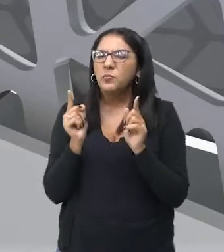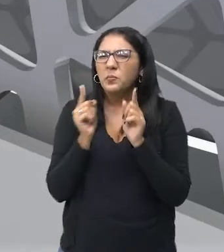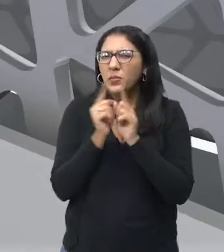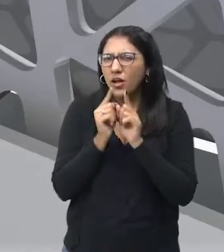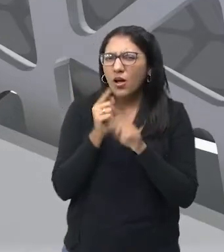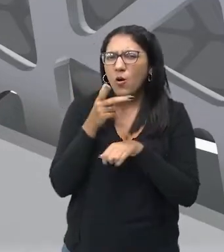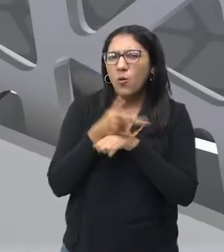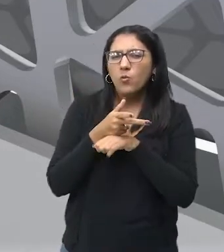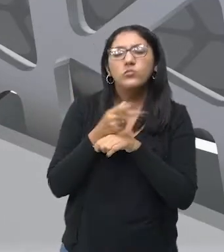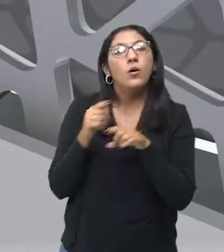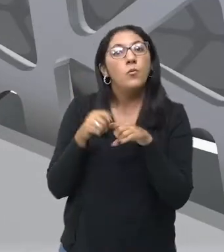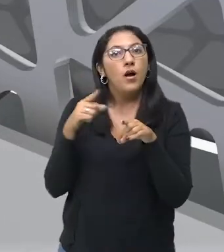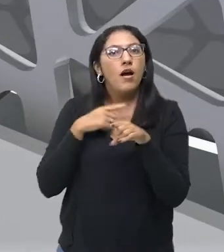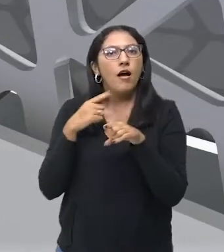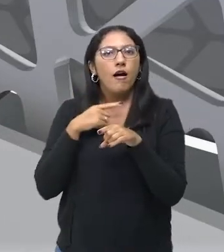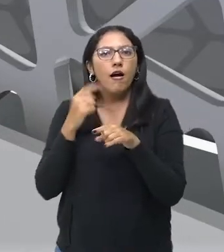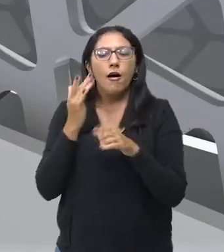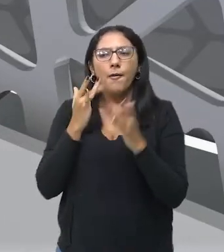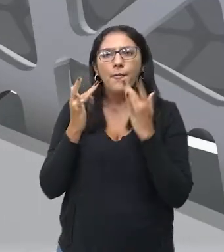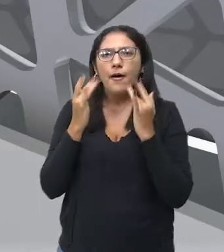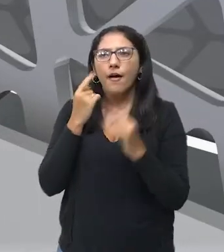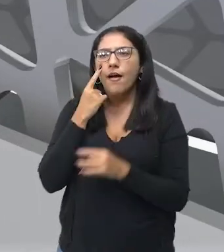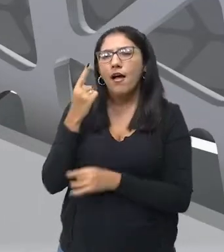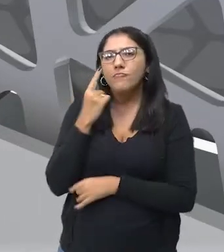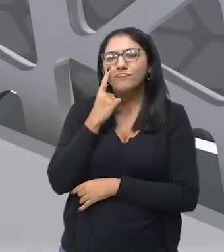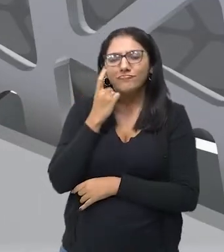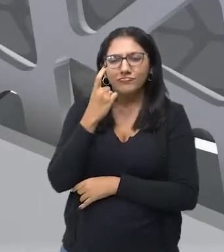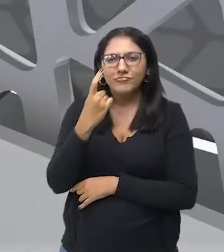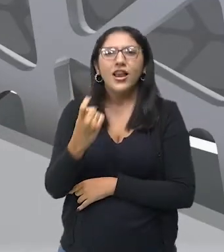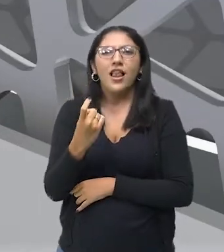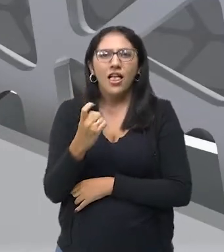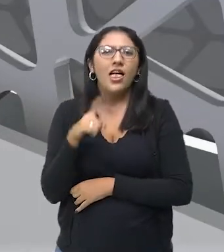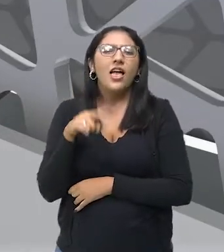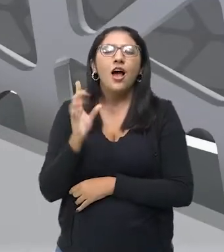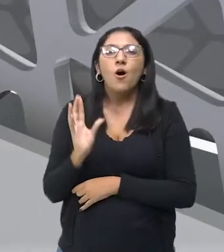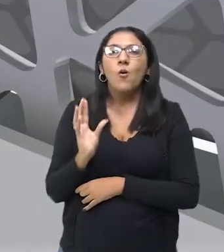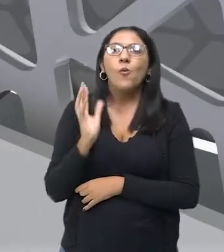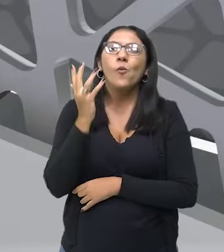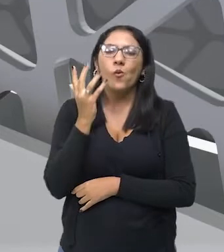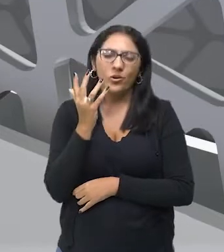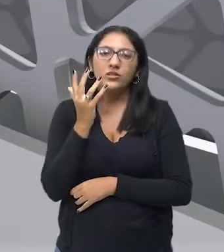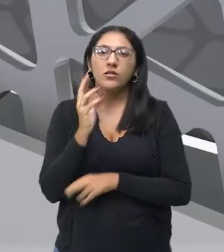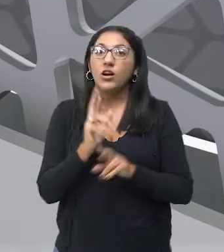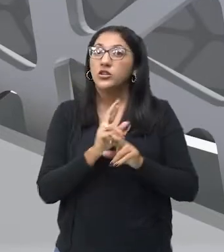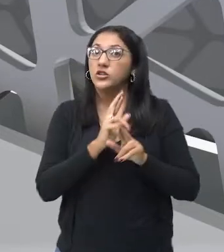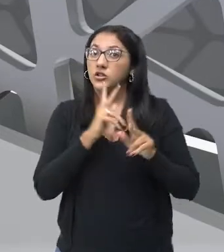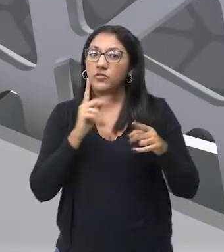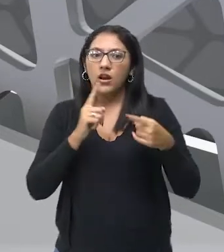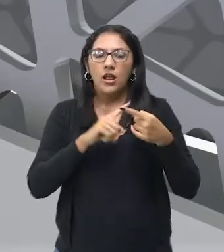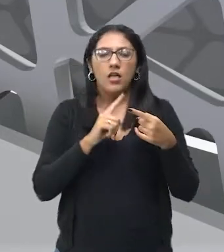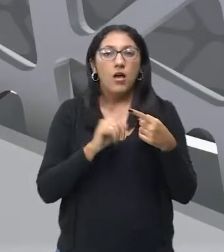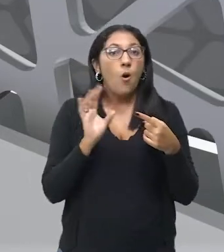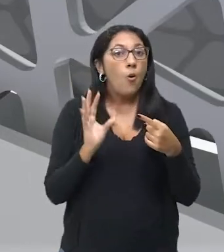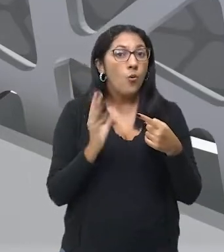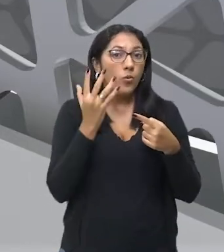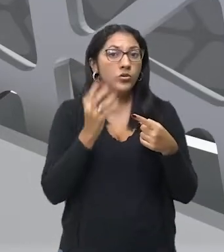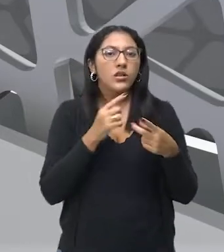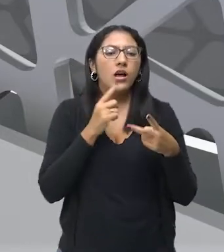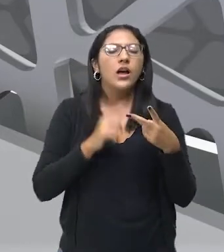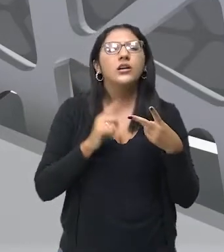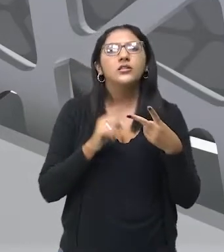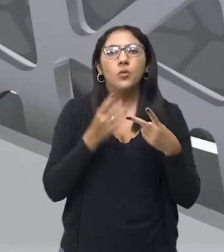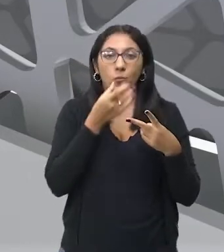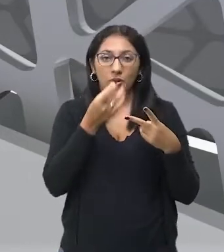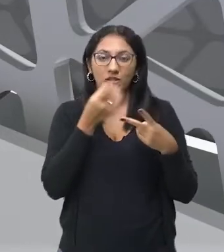breve, mas que ilustra de maneira bem interessante essa situação, essa diferença entre aquilo que é fato e aquilo